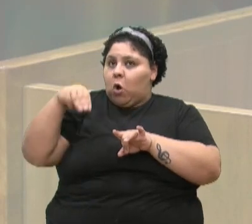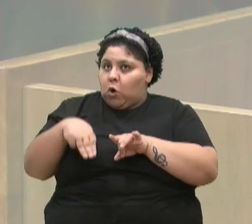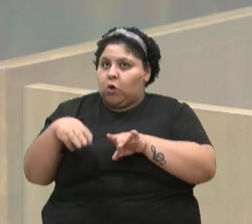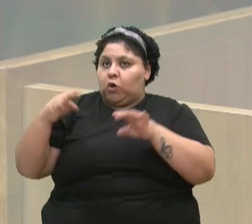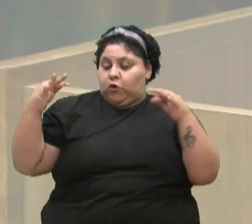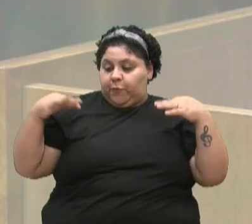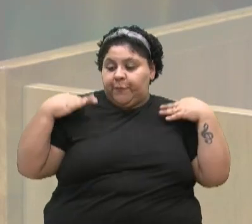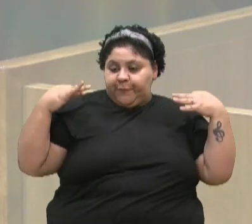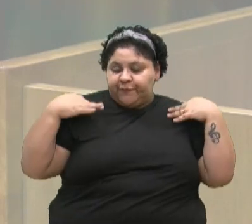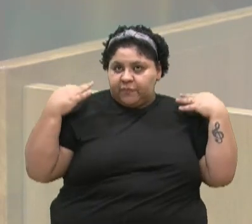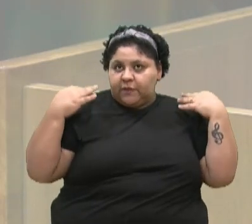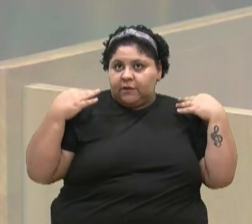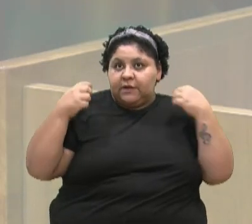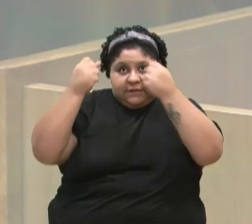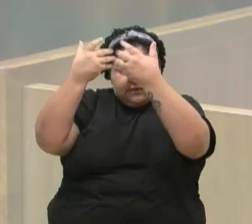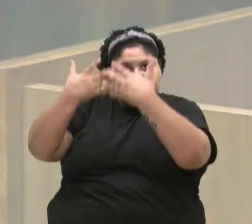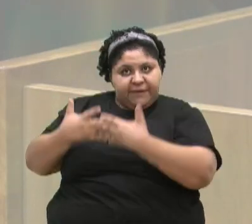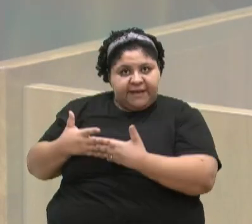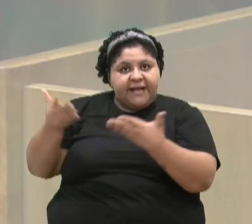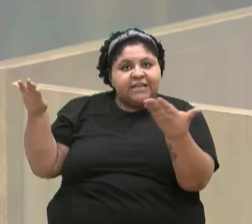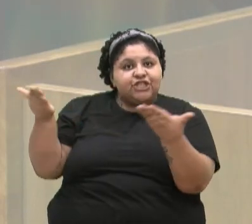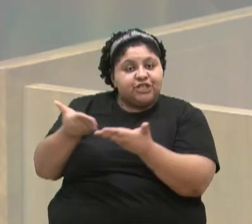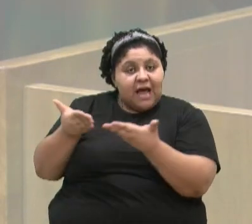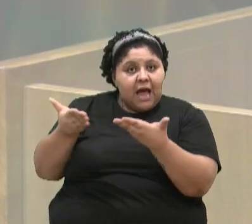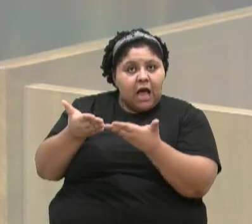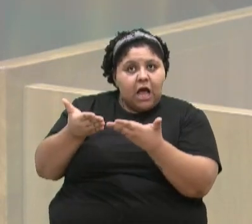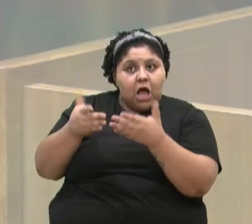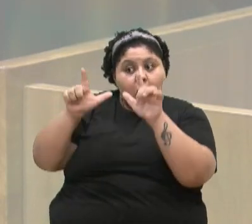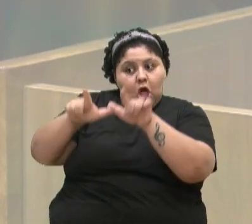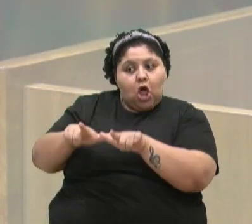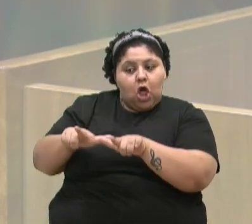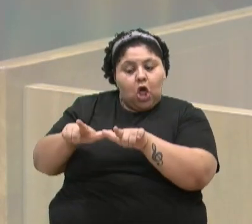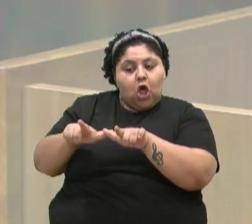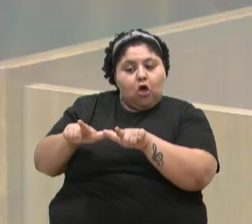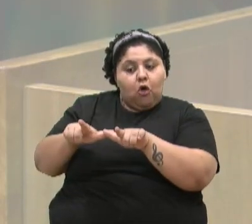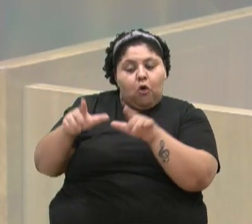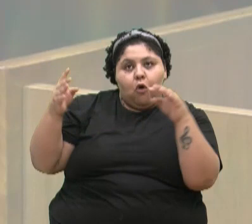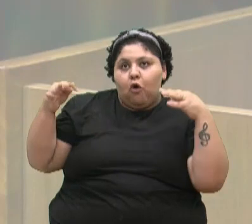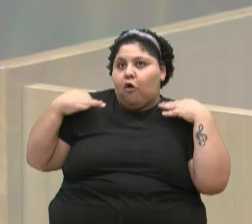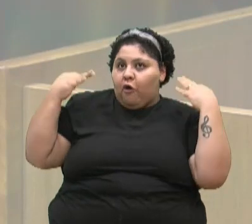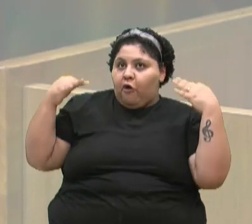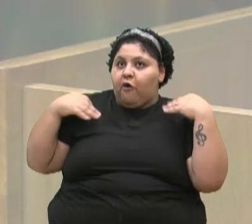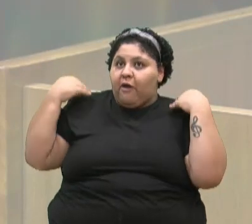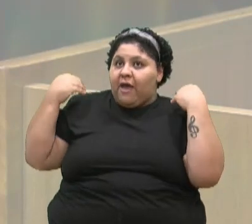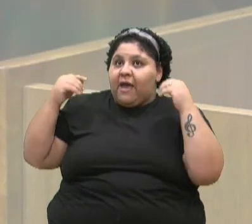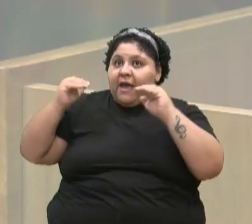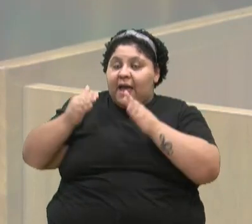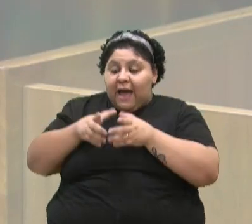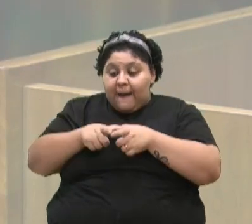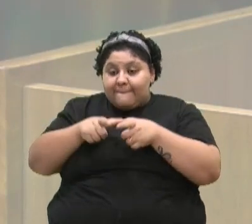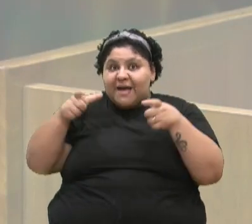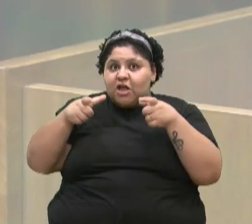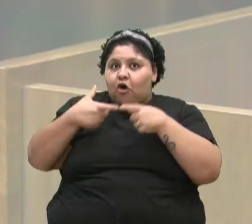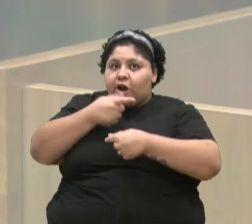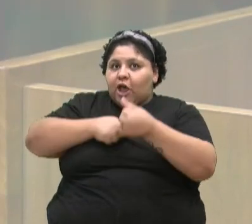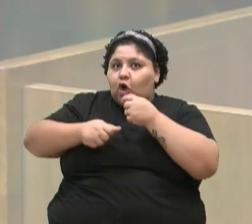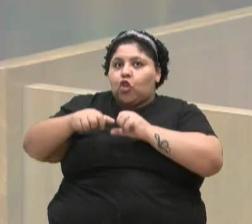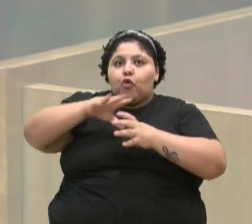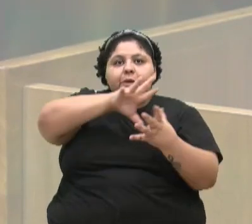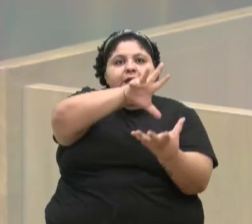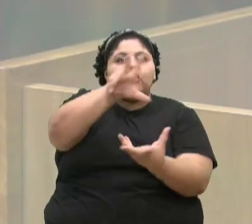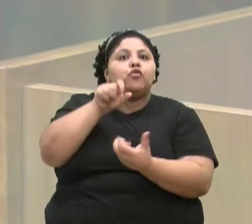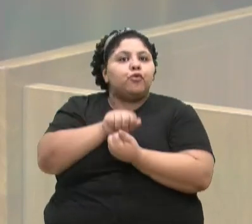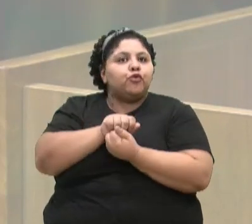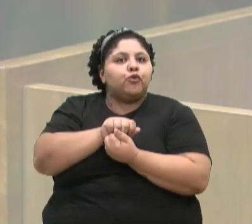que o turismo já é e será continuamente a maior economia do mundo, porque, como eu